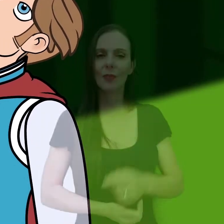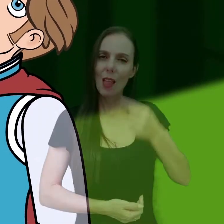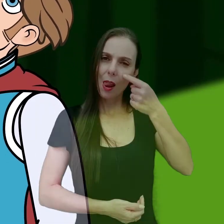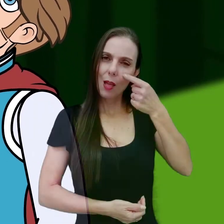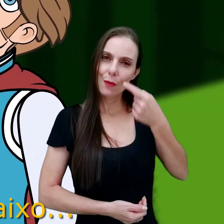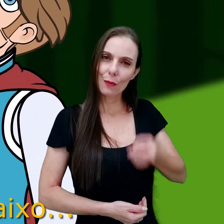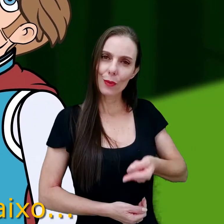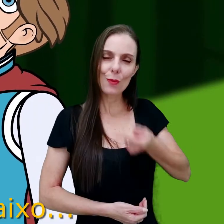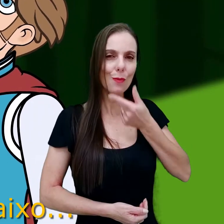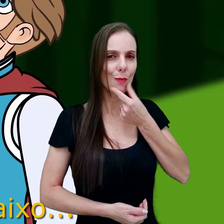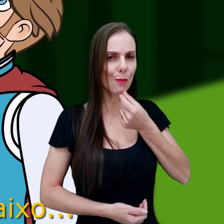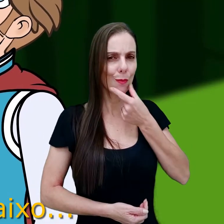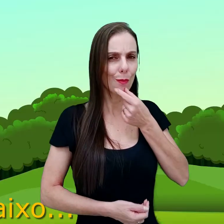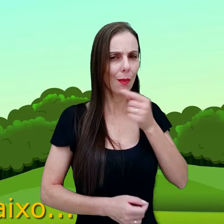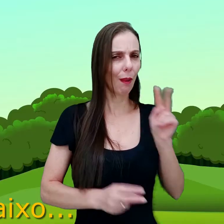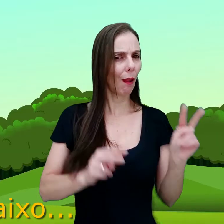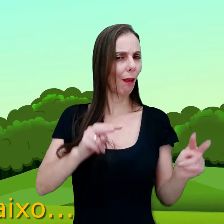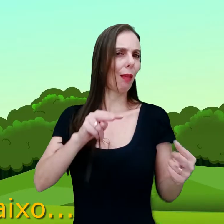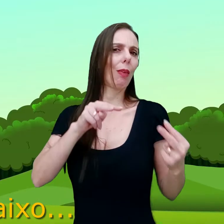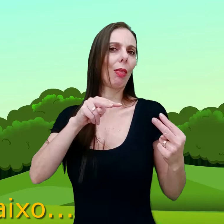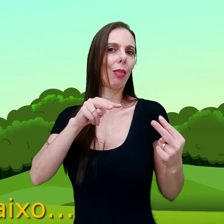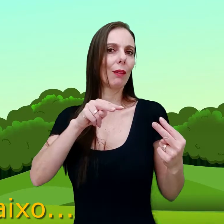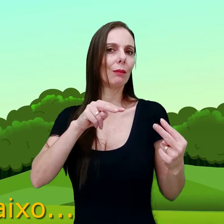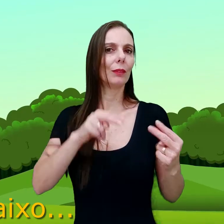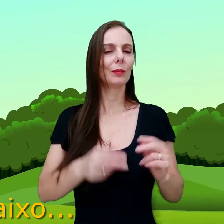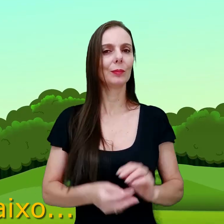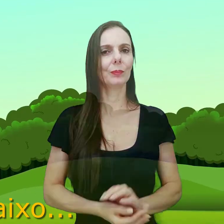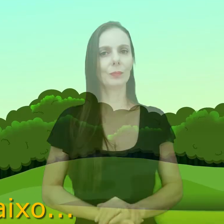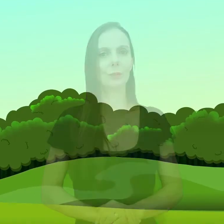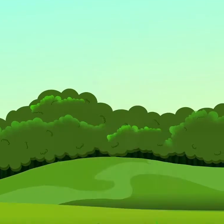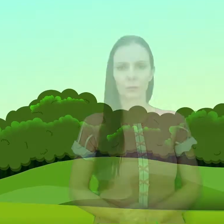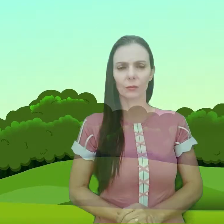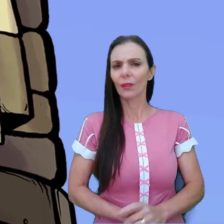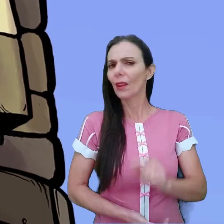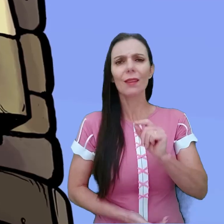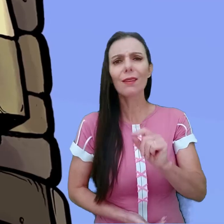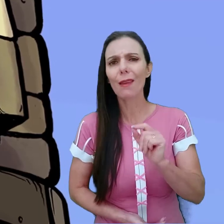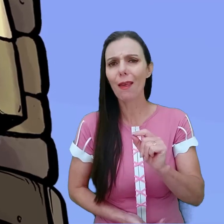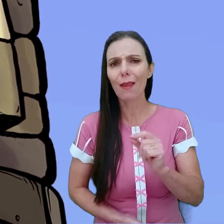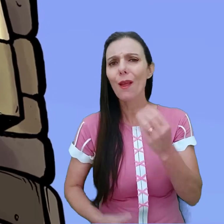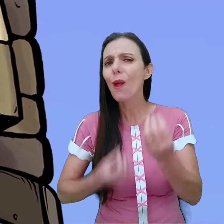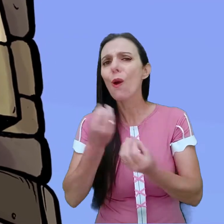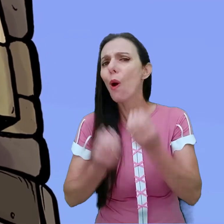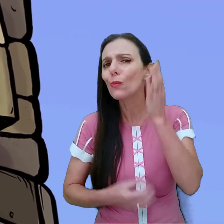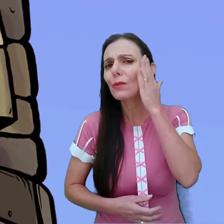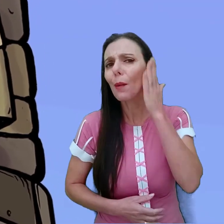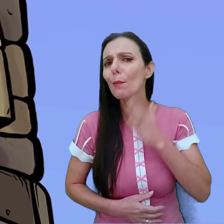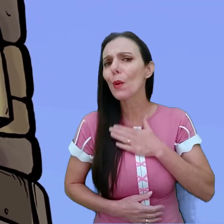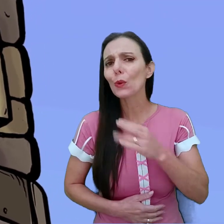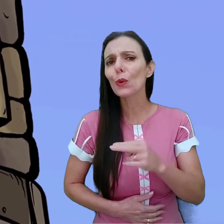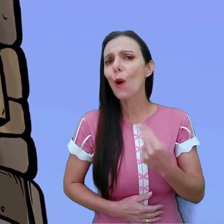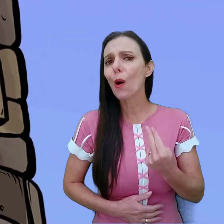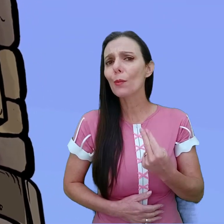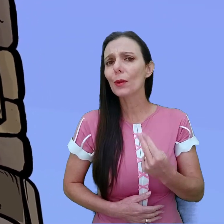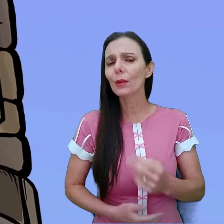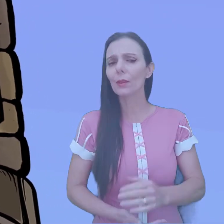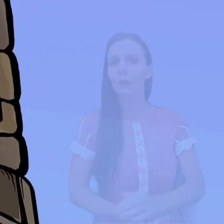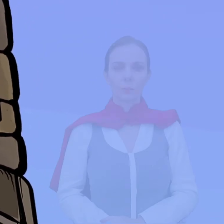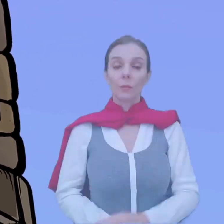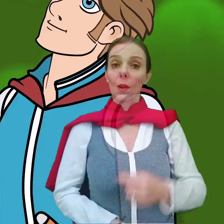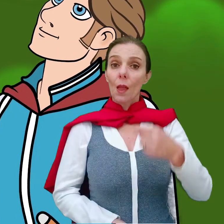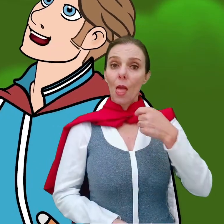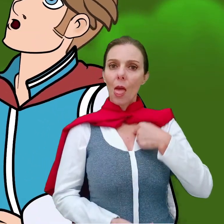Ela viu um jovem olhando para ela lá de baixo. Quem é você? E como você sabe o